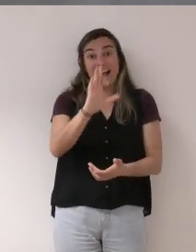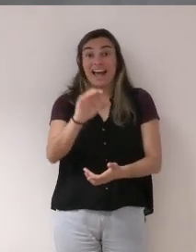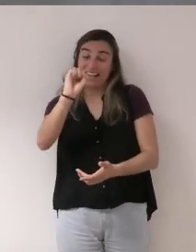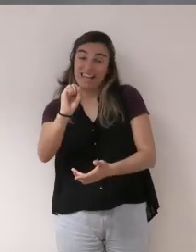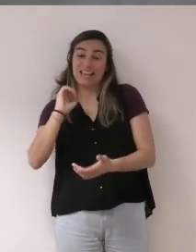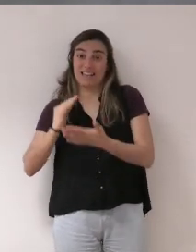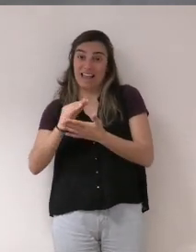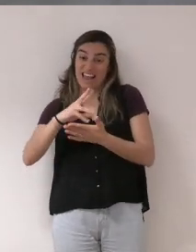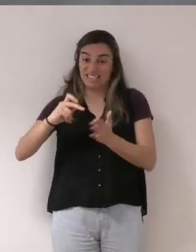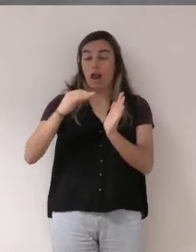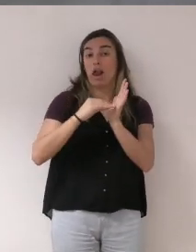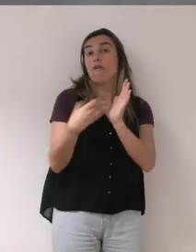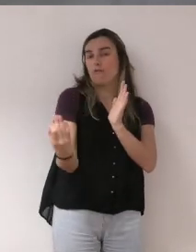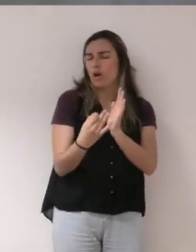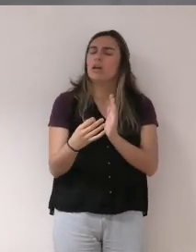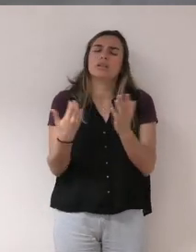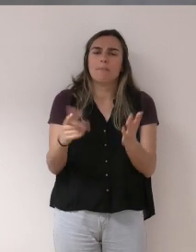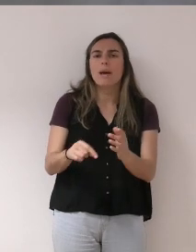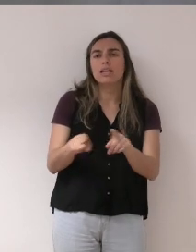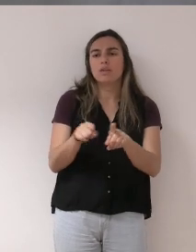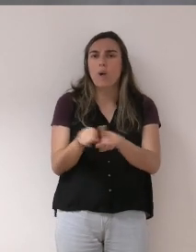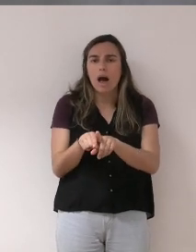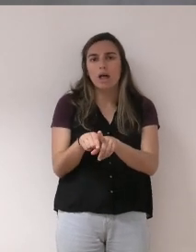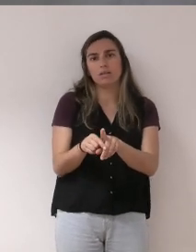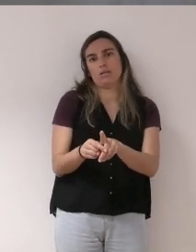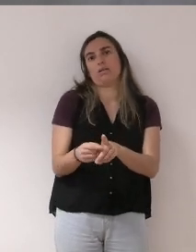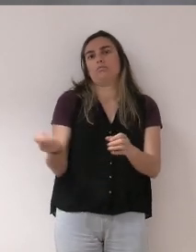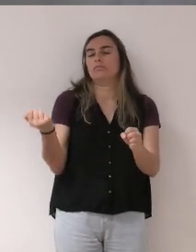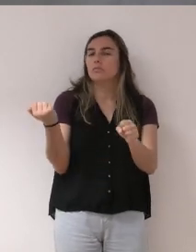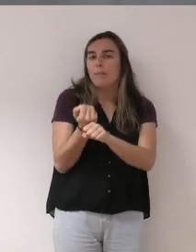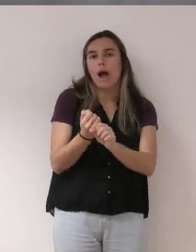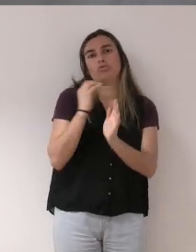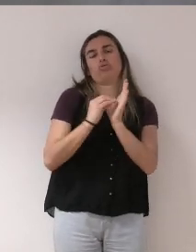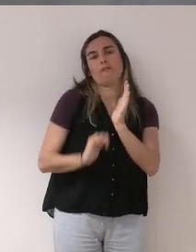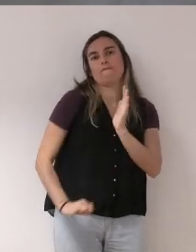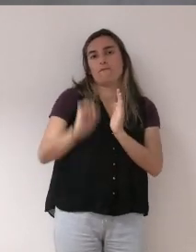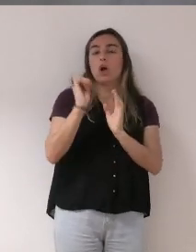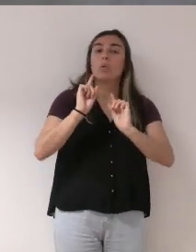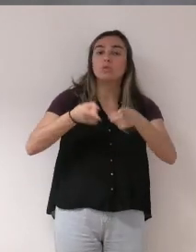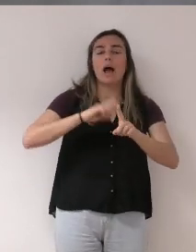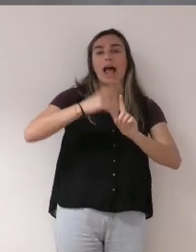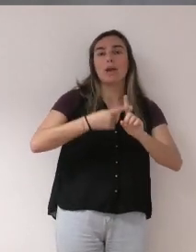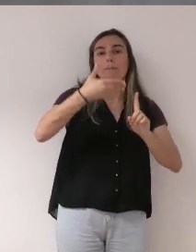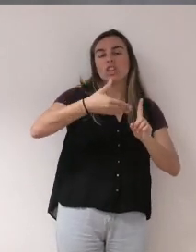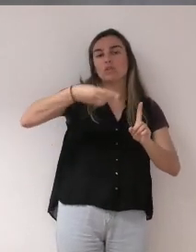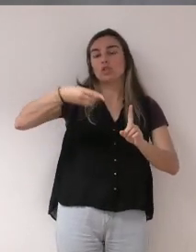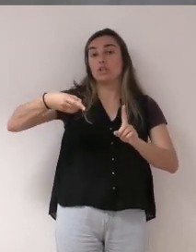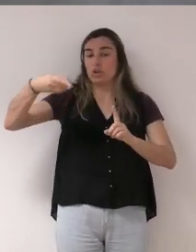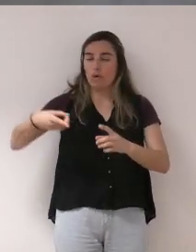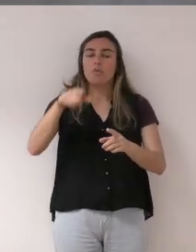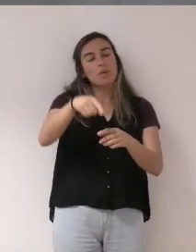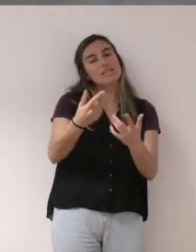sua vasta obra ficcional, iniciada em 1999 com este livro